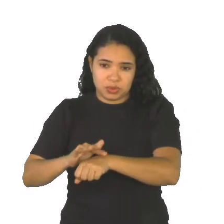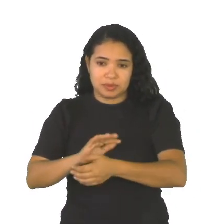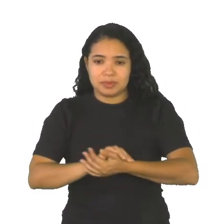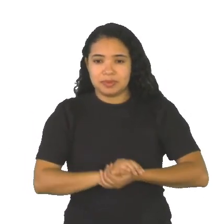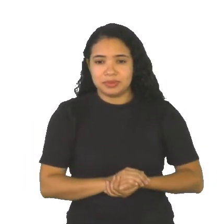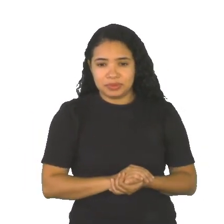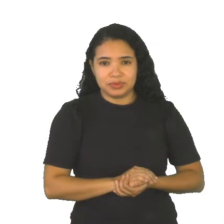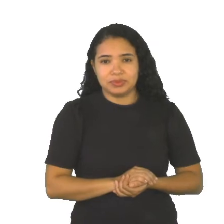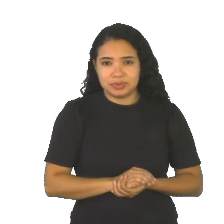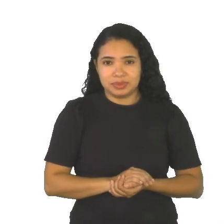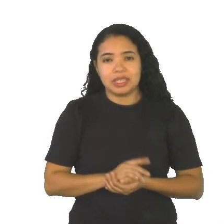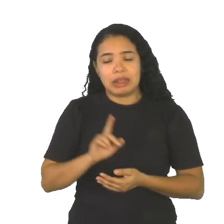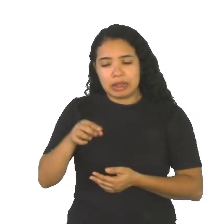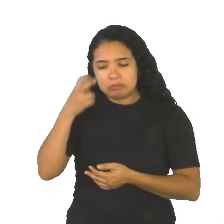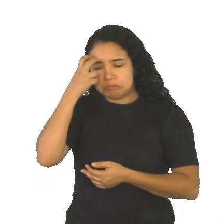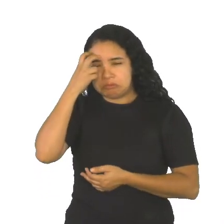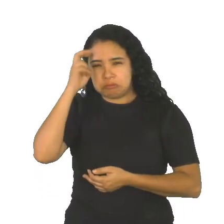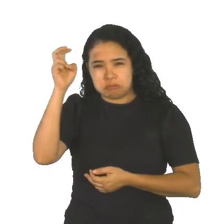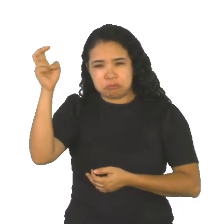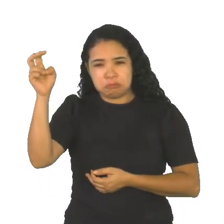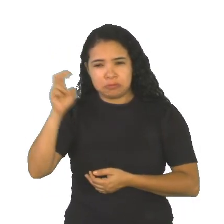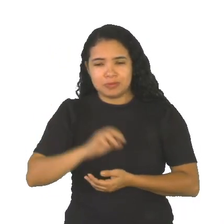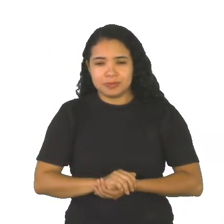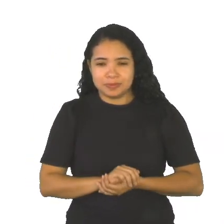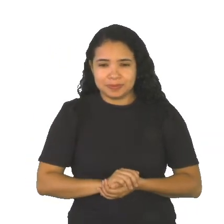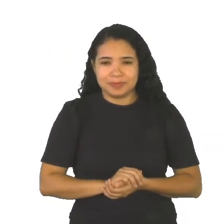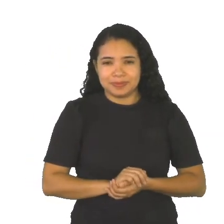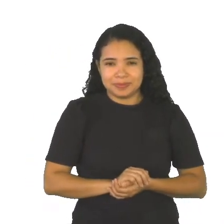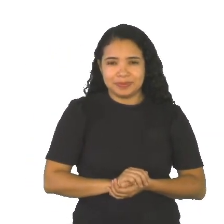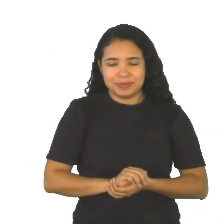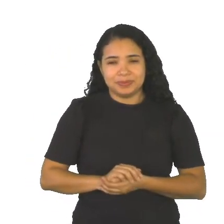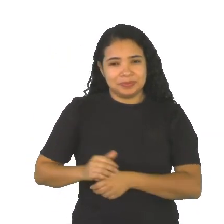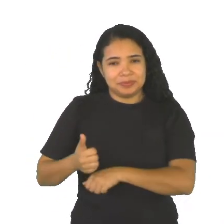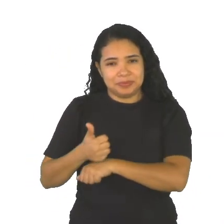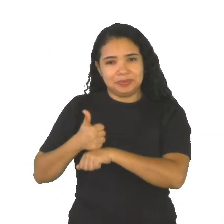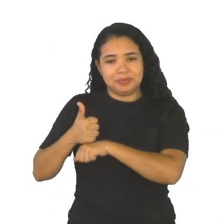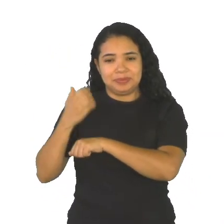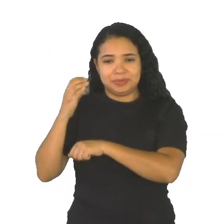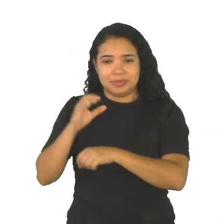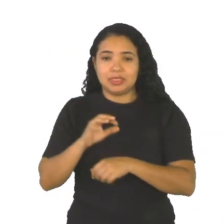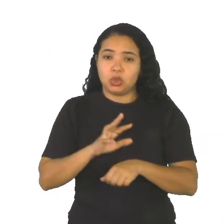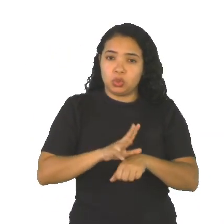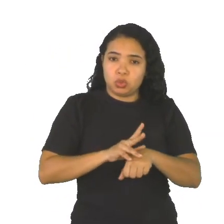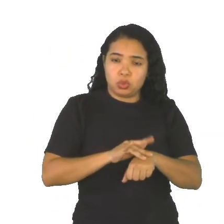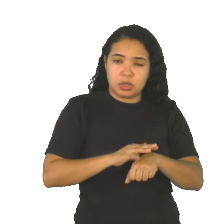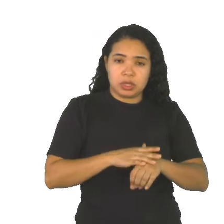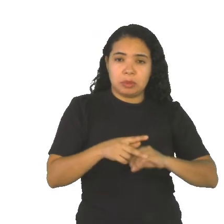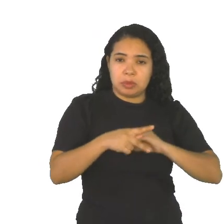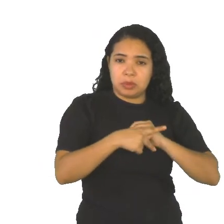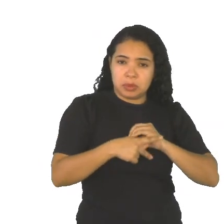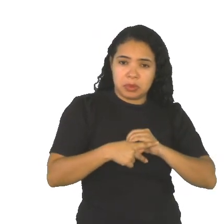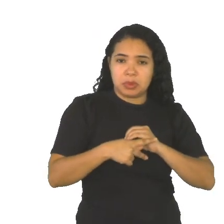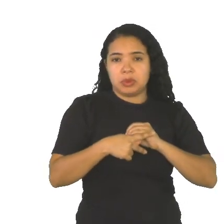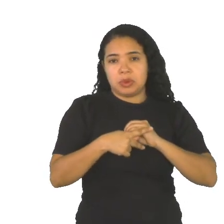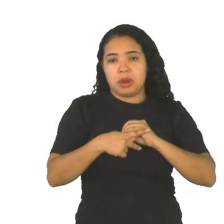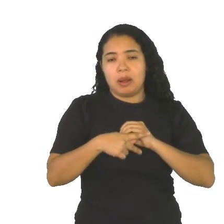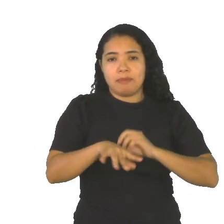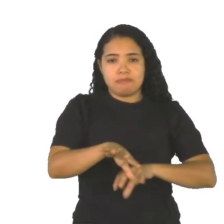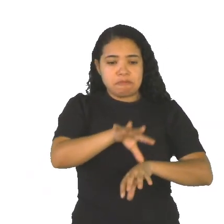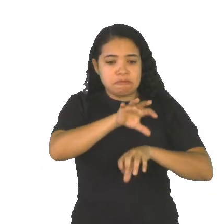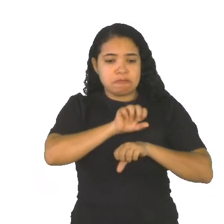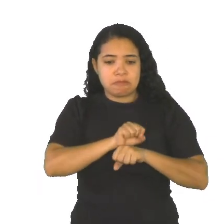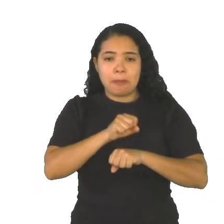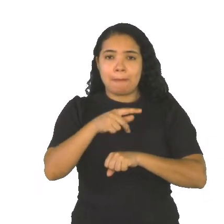Ele realmente era muito inteligente. Doenças causadas por protozoários, parasitas, envolvem principalmente 2 locais de parasitismo,